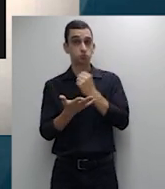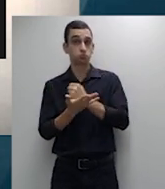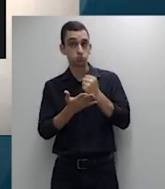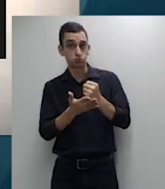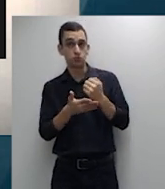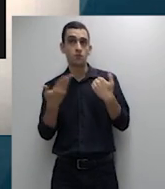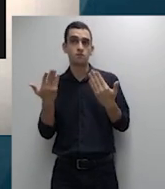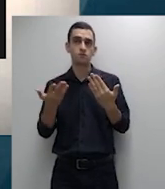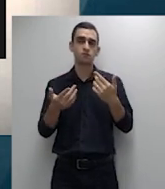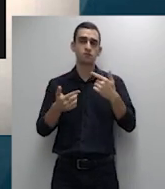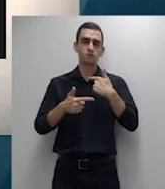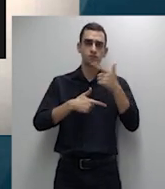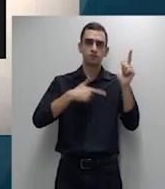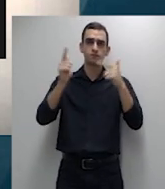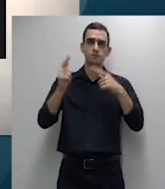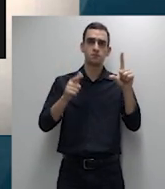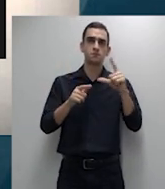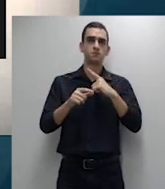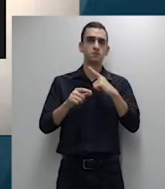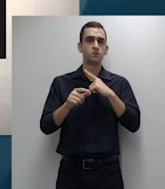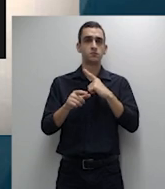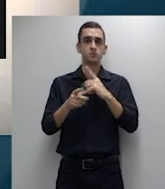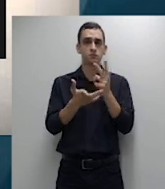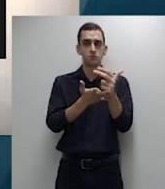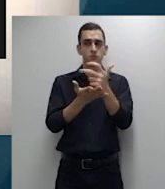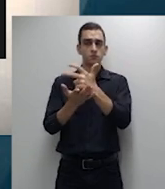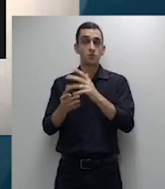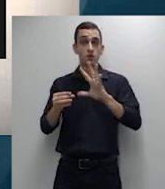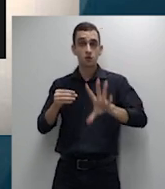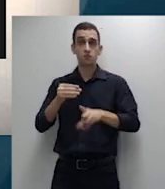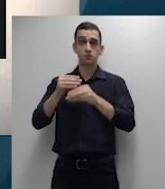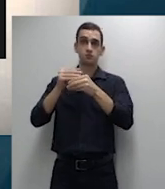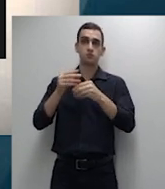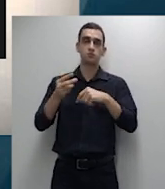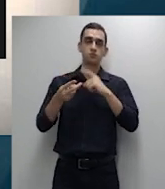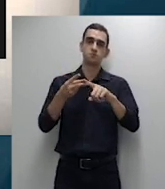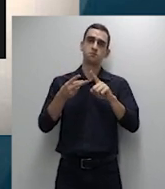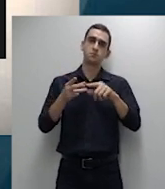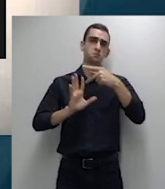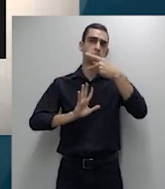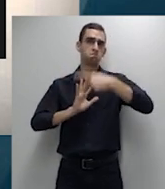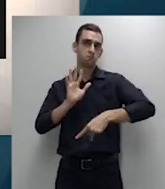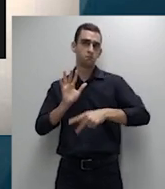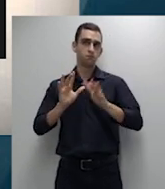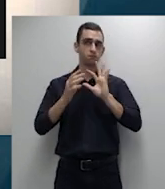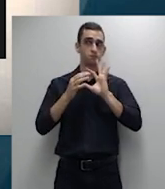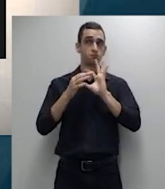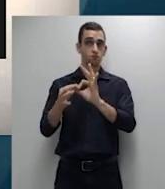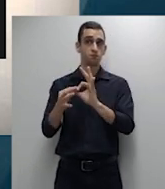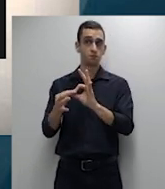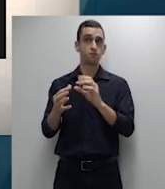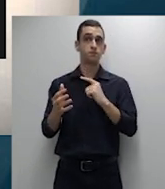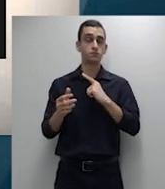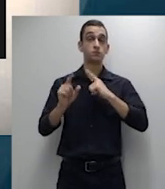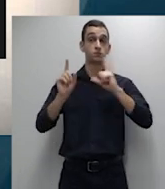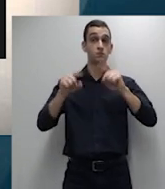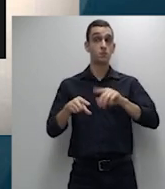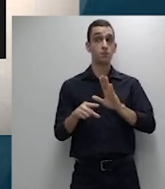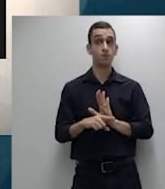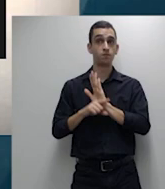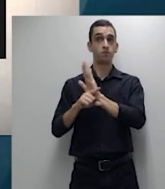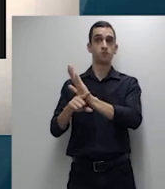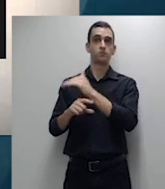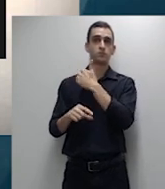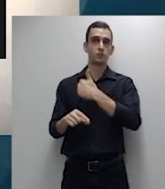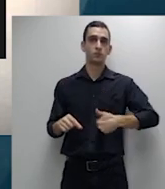outras fontes receitas alternativas complementares acessórias onde projetos Associados em benefício do concessionário de serviço